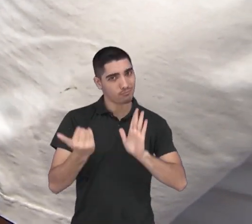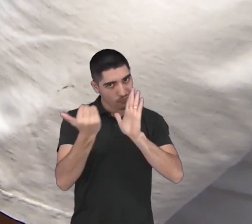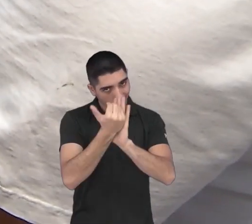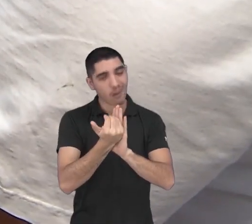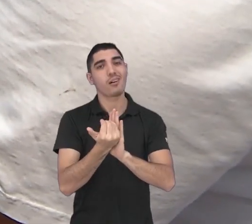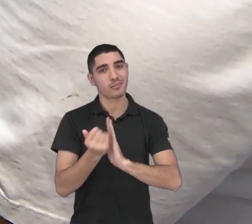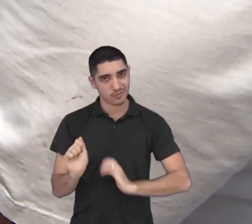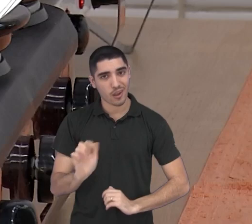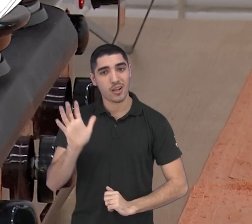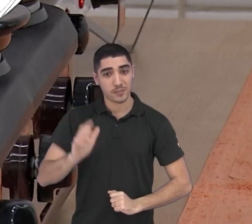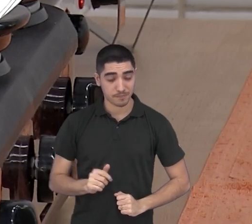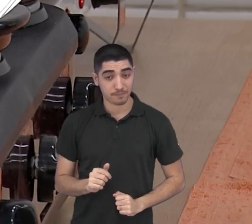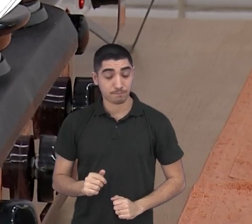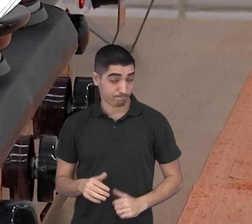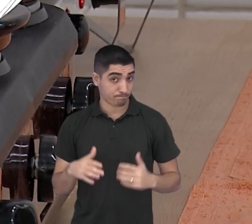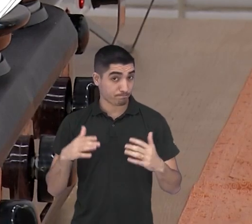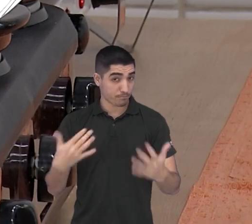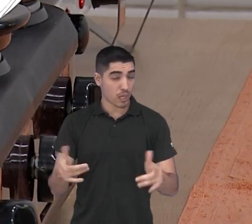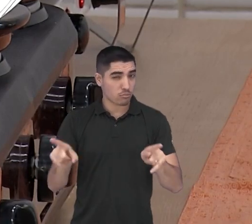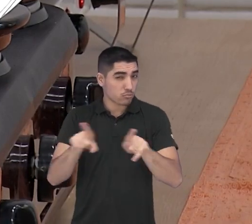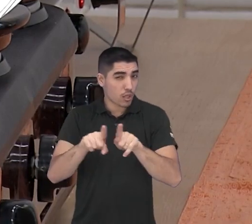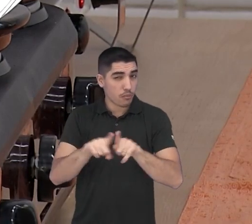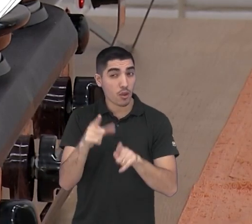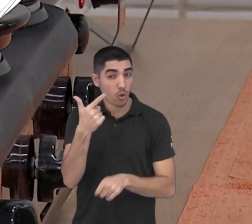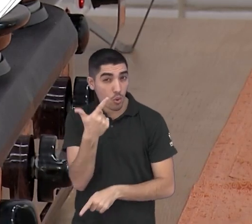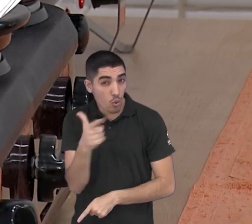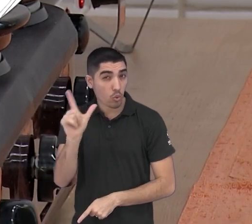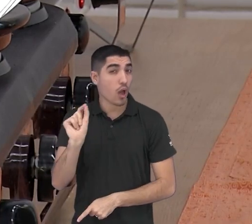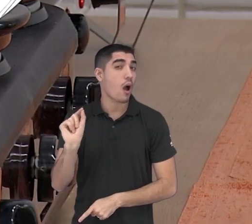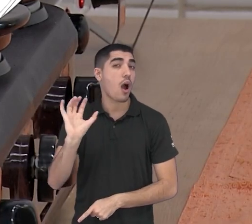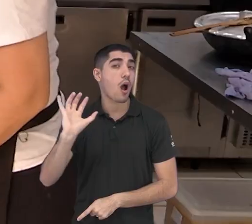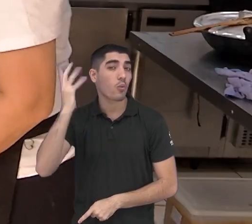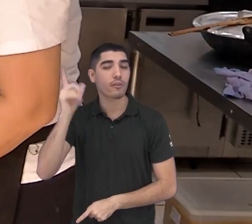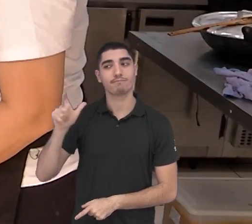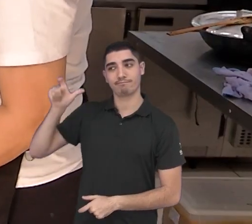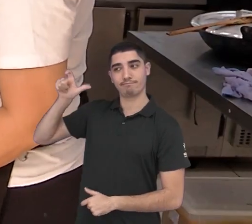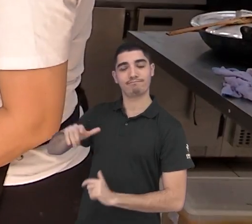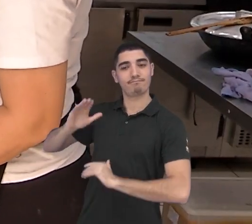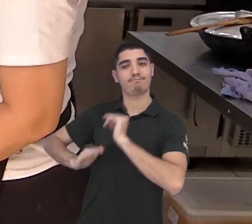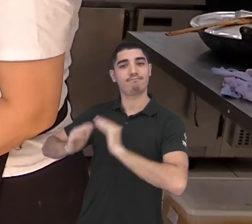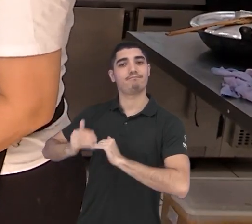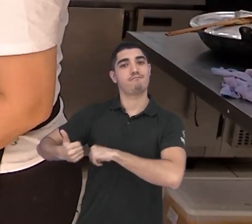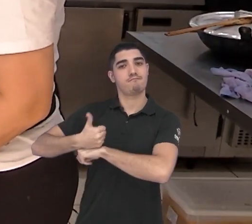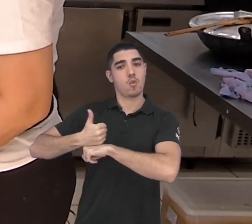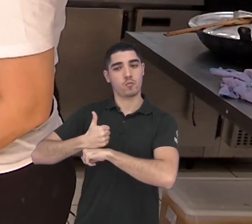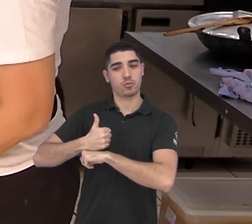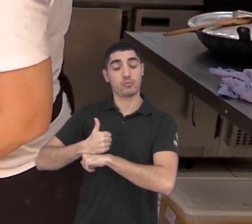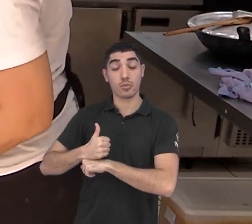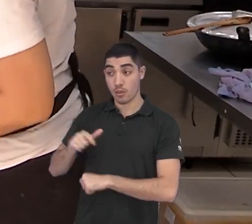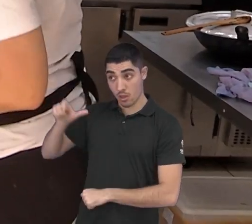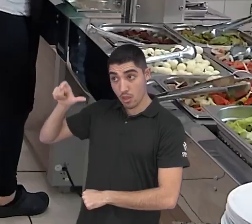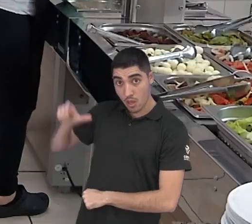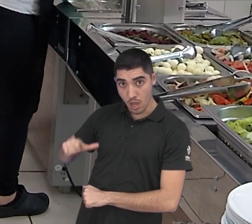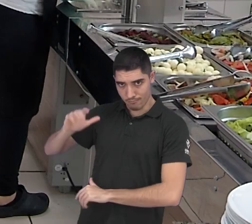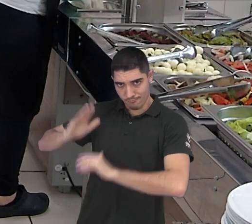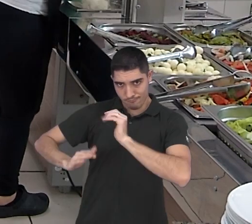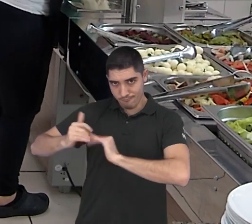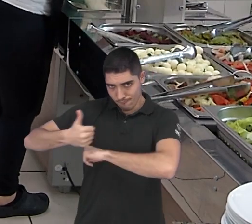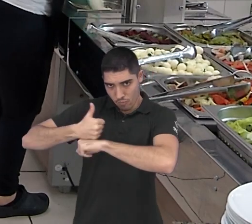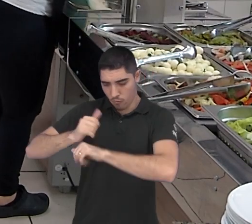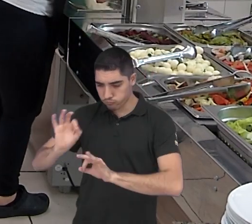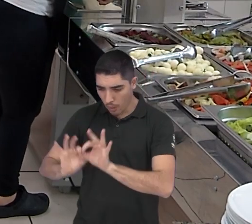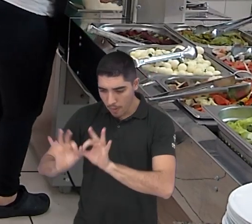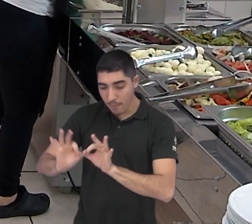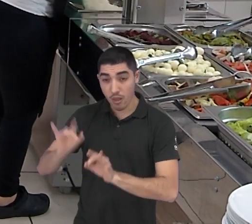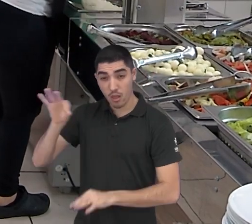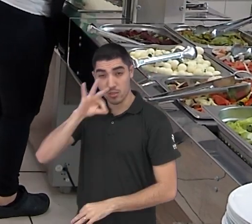38,86% neste período. Outro fator que eleva o custo das refeições é a mão de obra. O salário de quem trabalha no